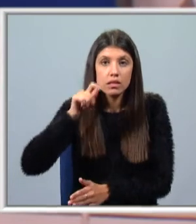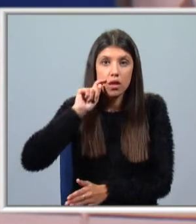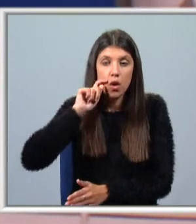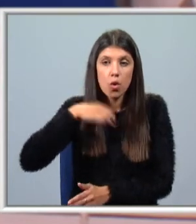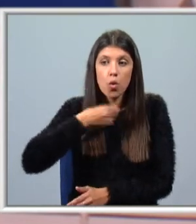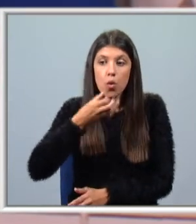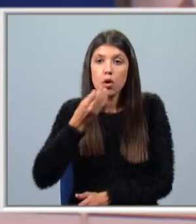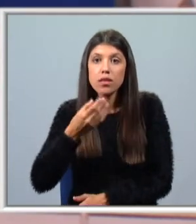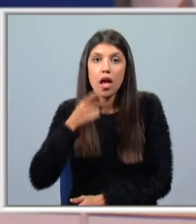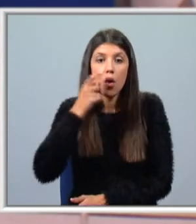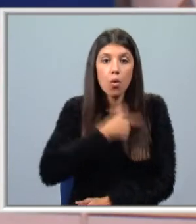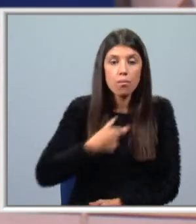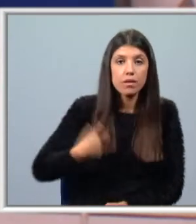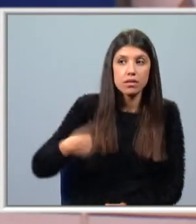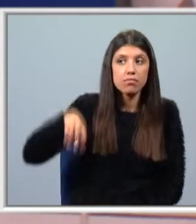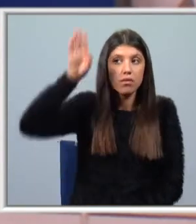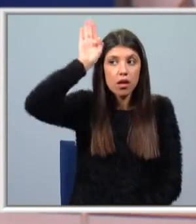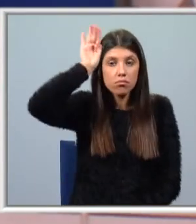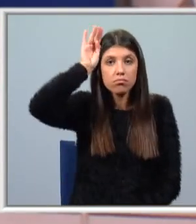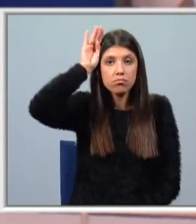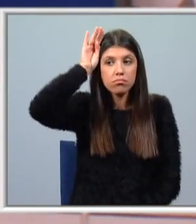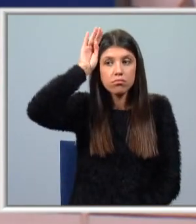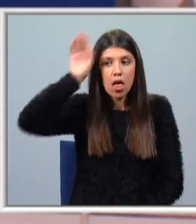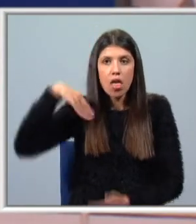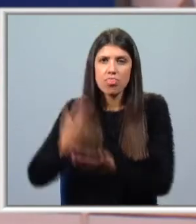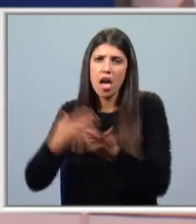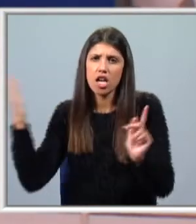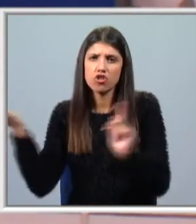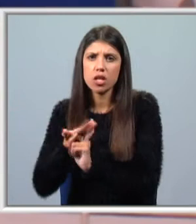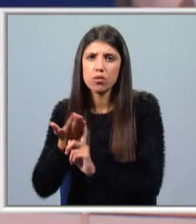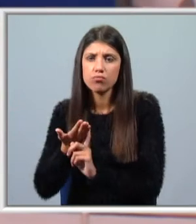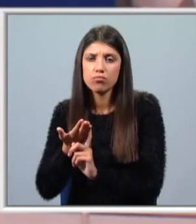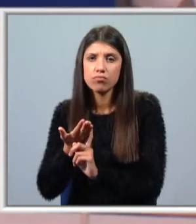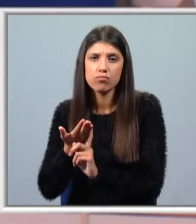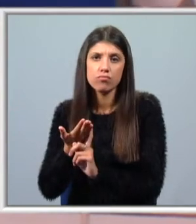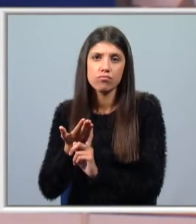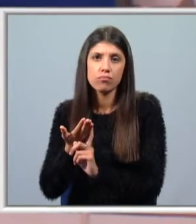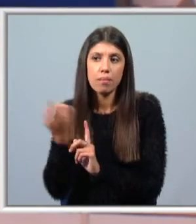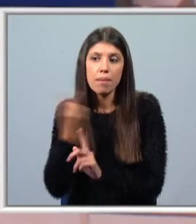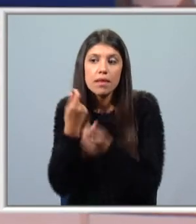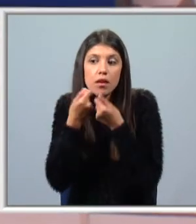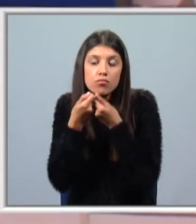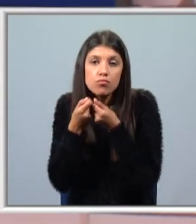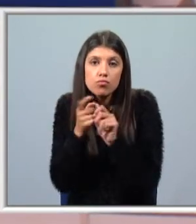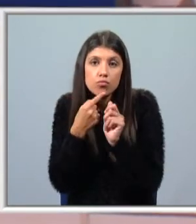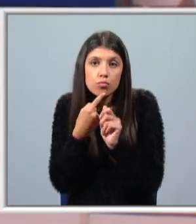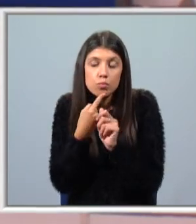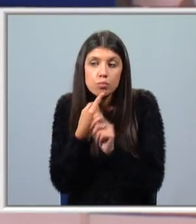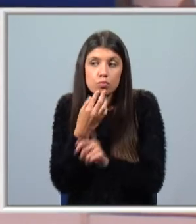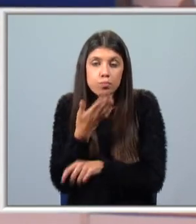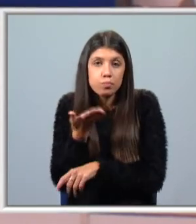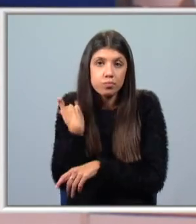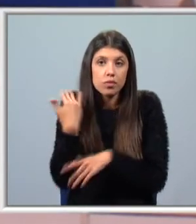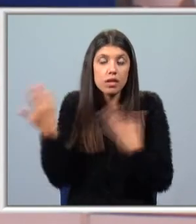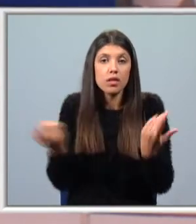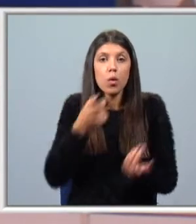tinha orelhas de burro, lhe dava um castigo muito terrível. E então, o barbeiro fazia a barba